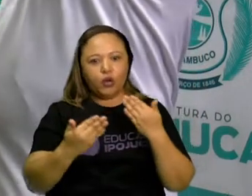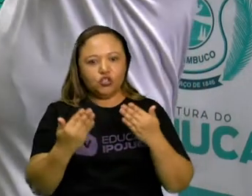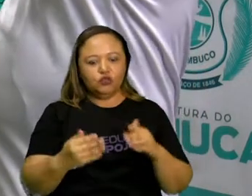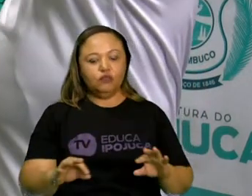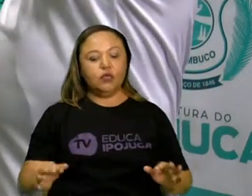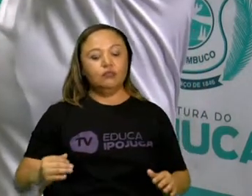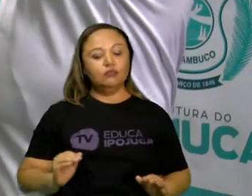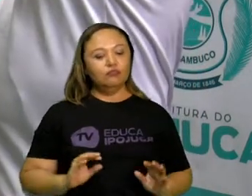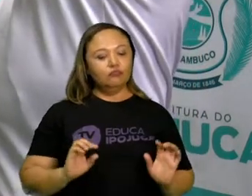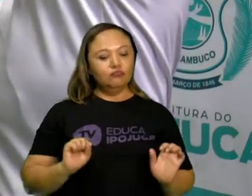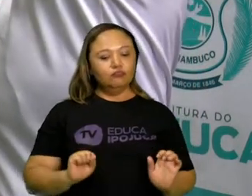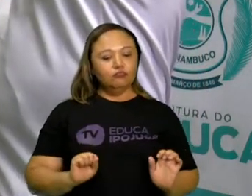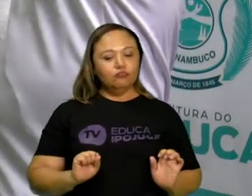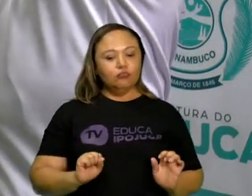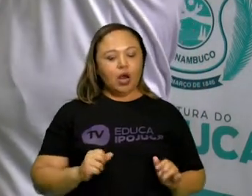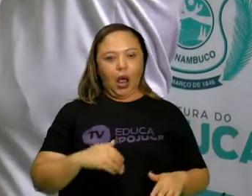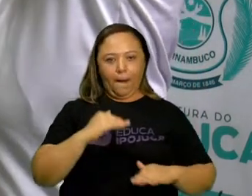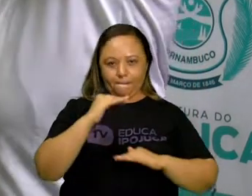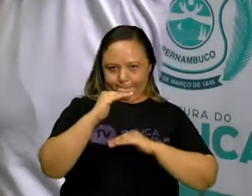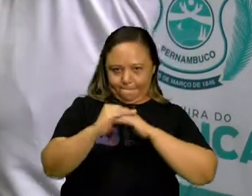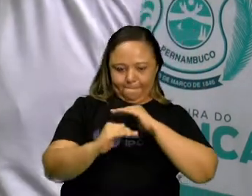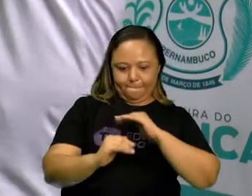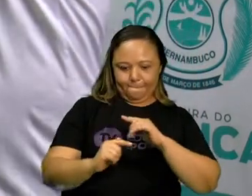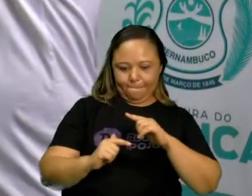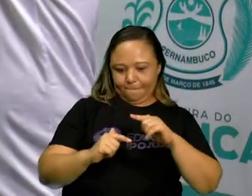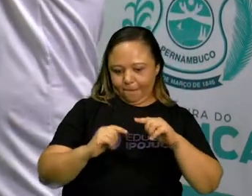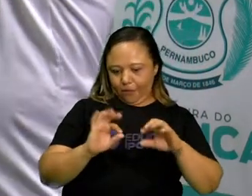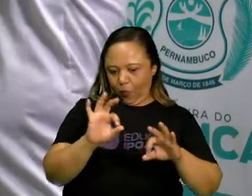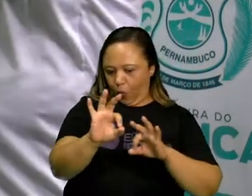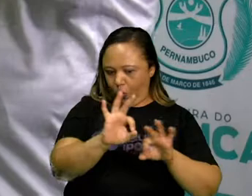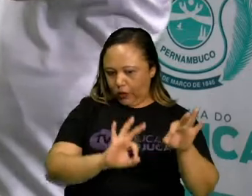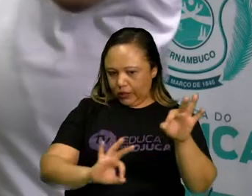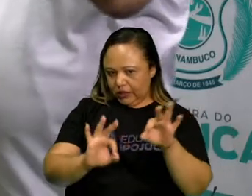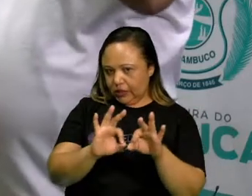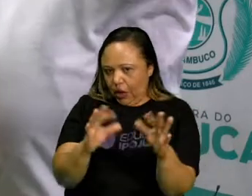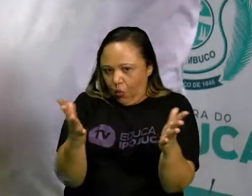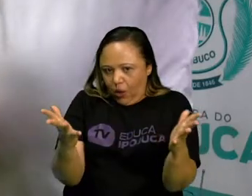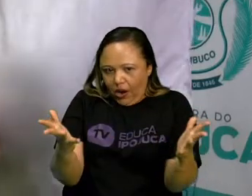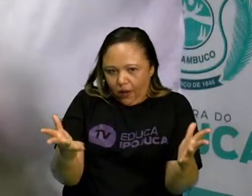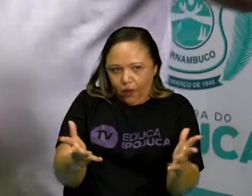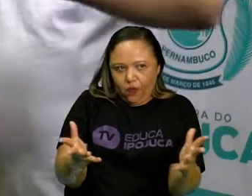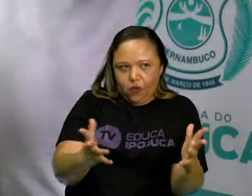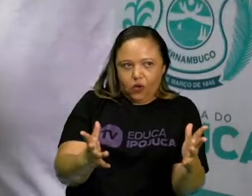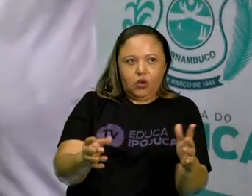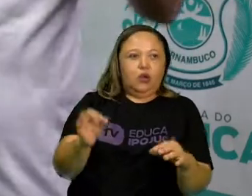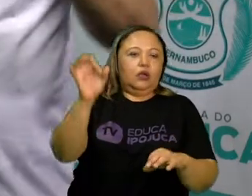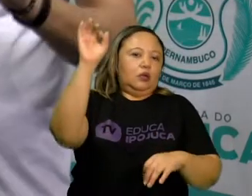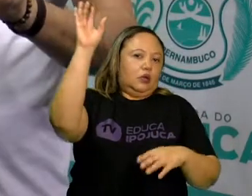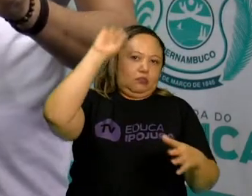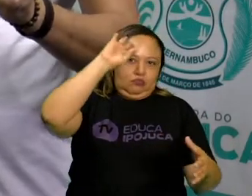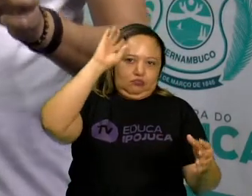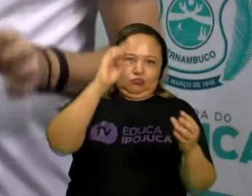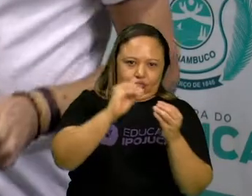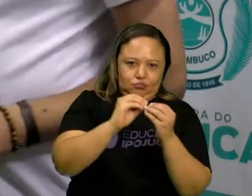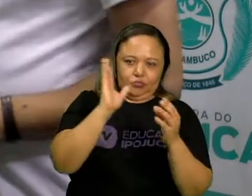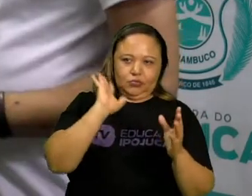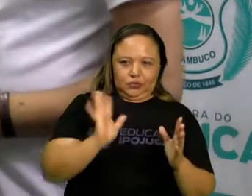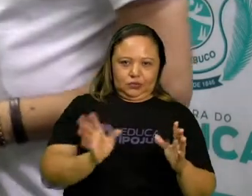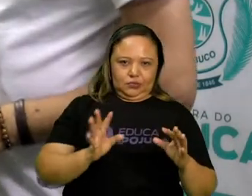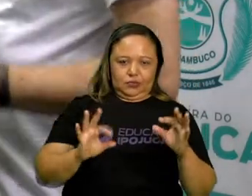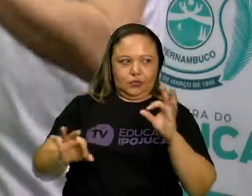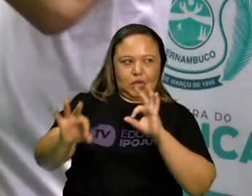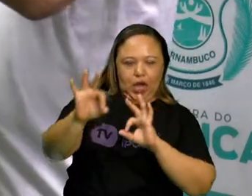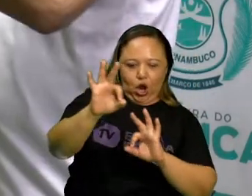isso é que eu expliquei o projeto né O que que tem no projeto é já resumi para vocês